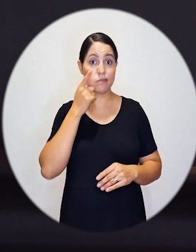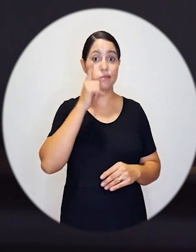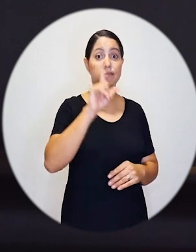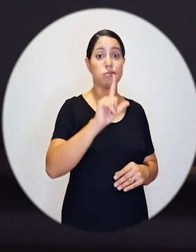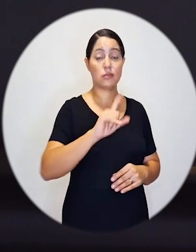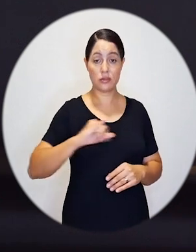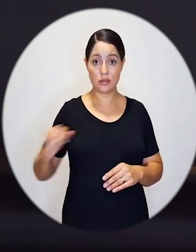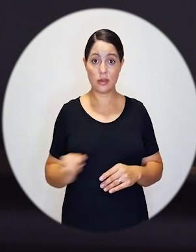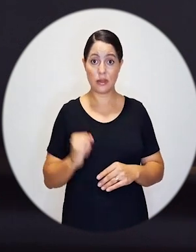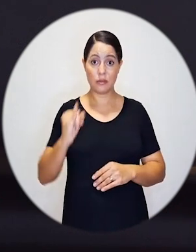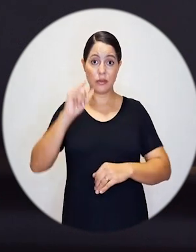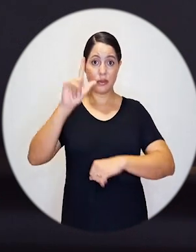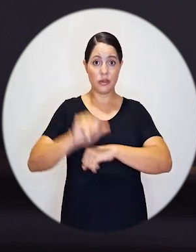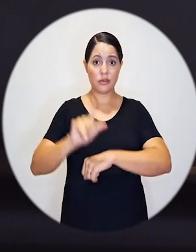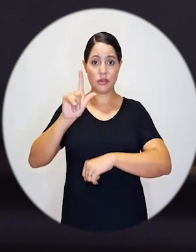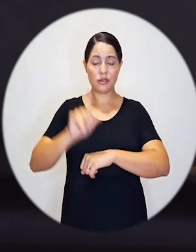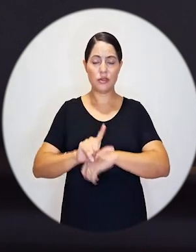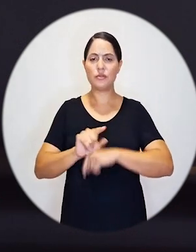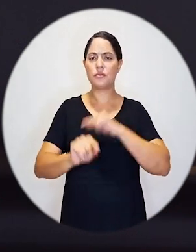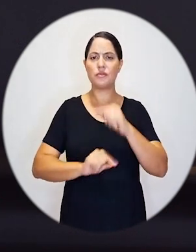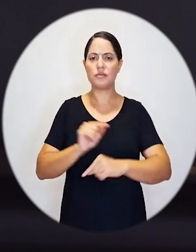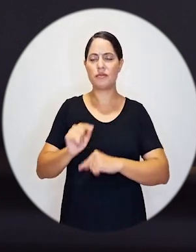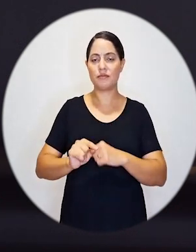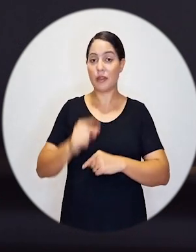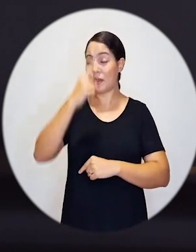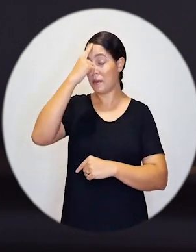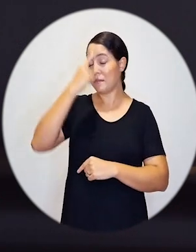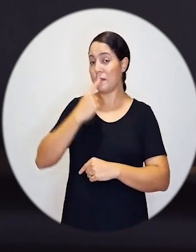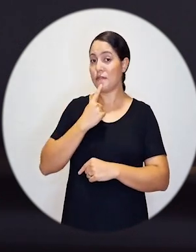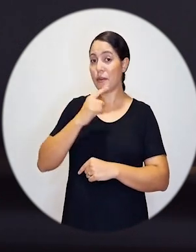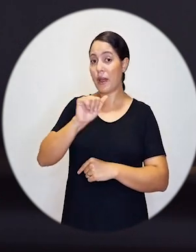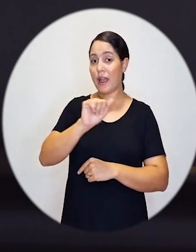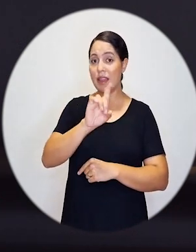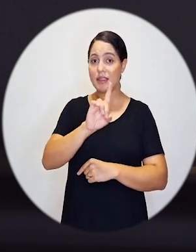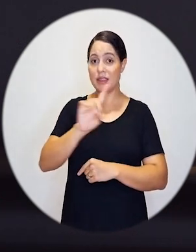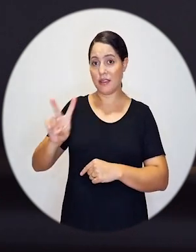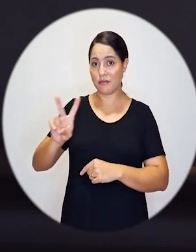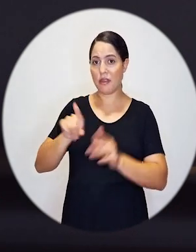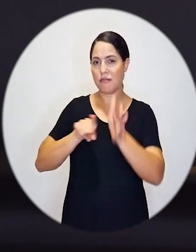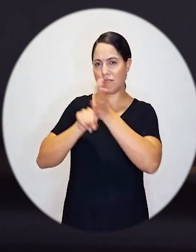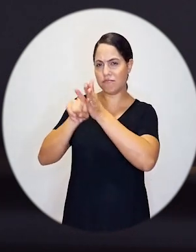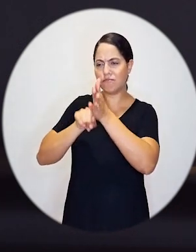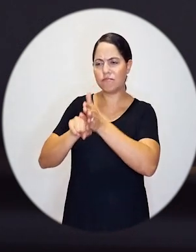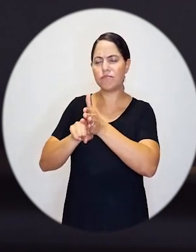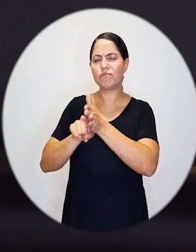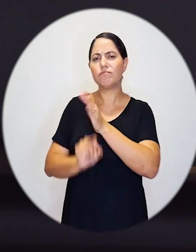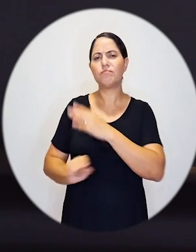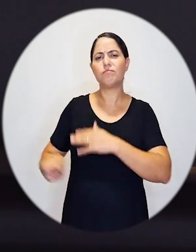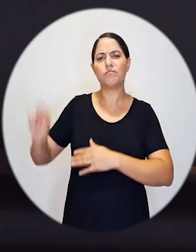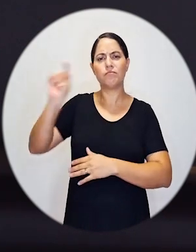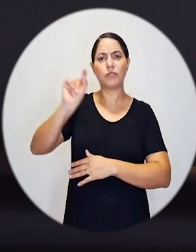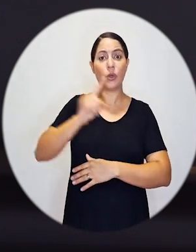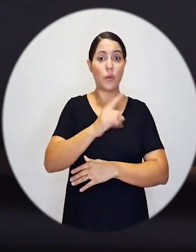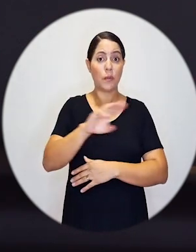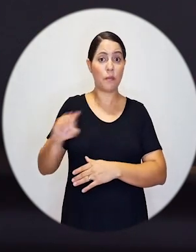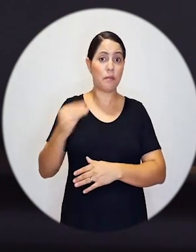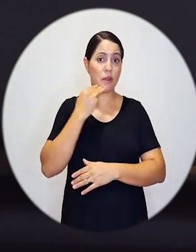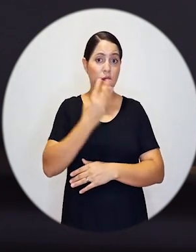Uma grande conquista da gestão foi a realização do Perfil ADV, com o objetivo de conhecer a realidade dos mais